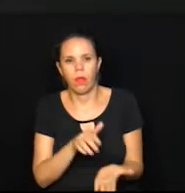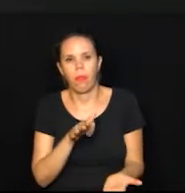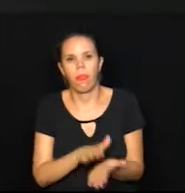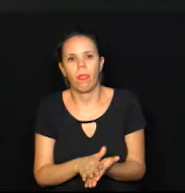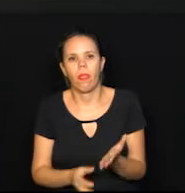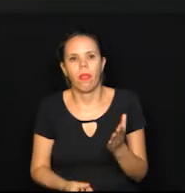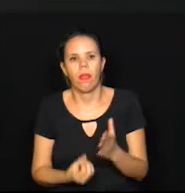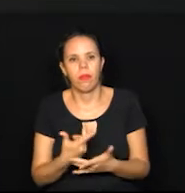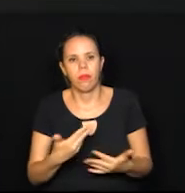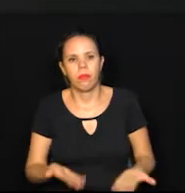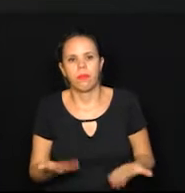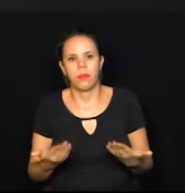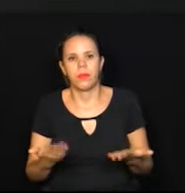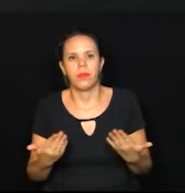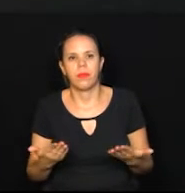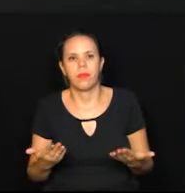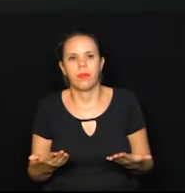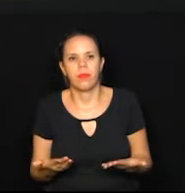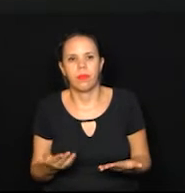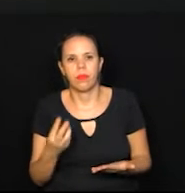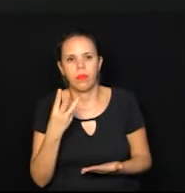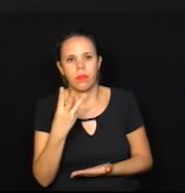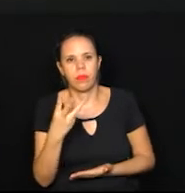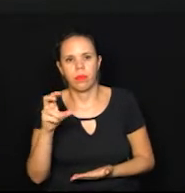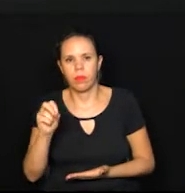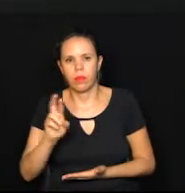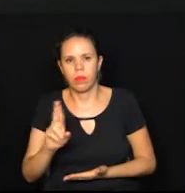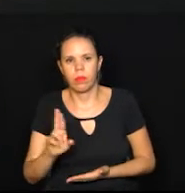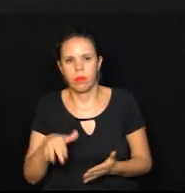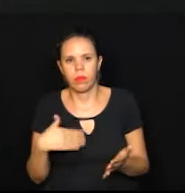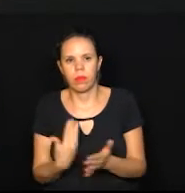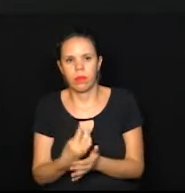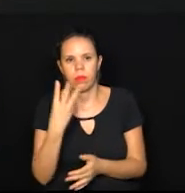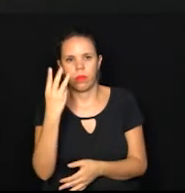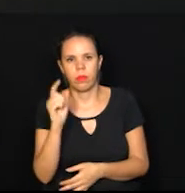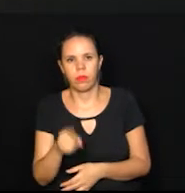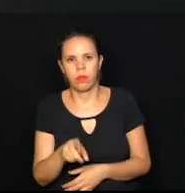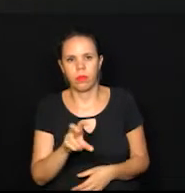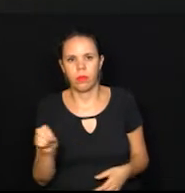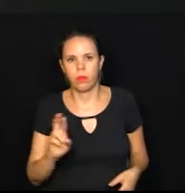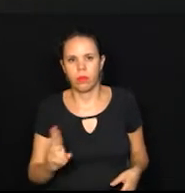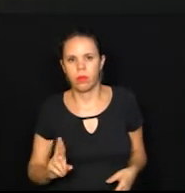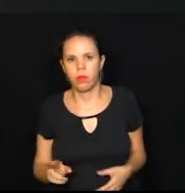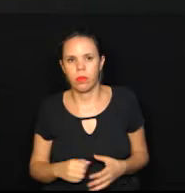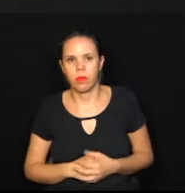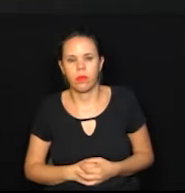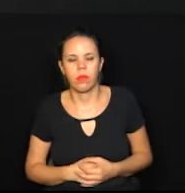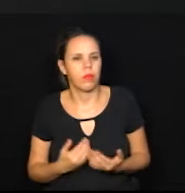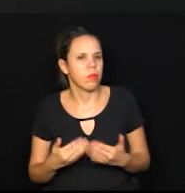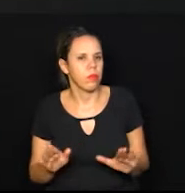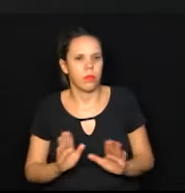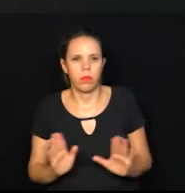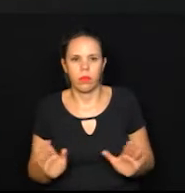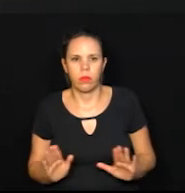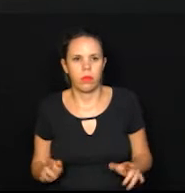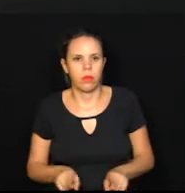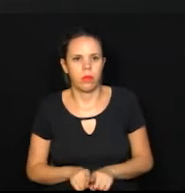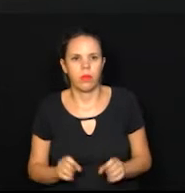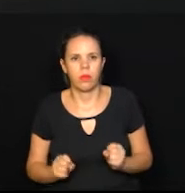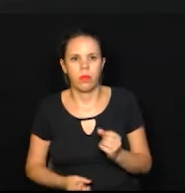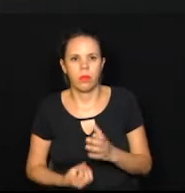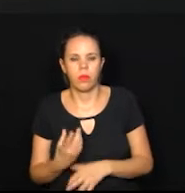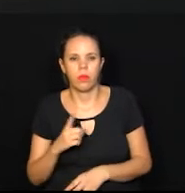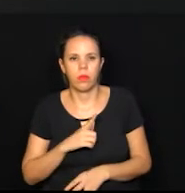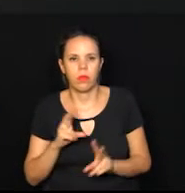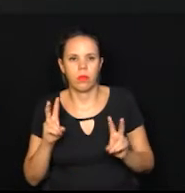ocorrer das mais leves de R$ 350 até R$ 3.500, sem abrir mão da punição que possa haver